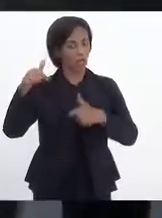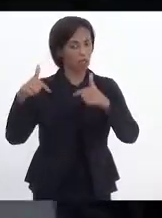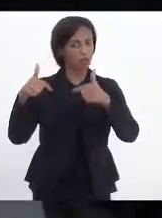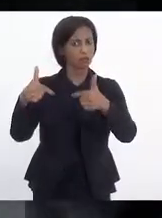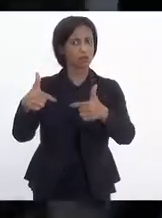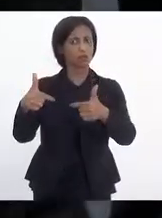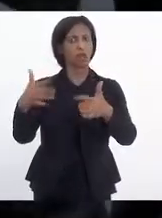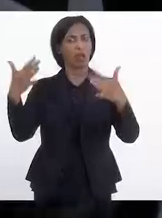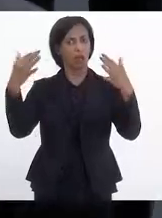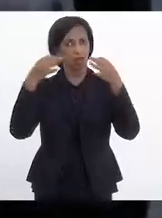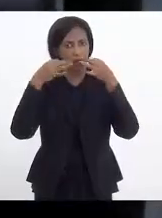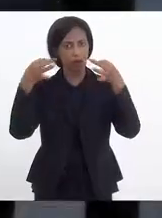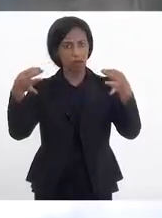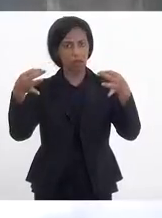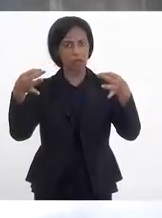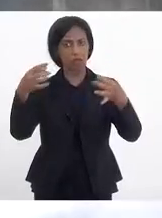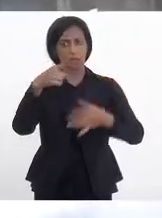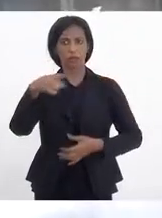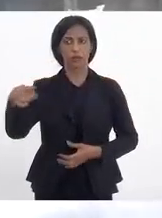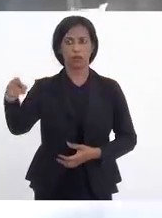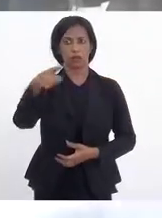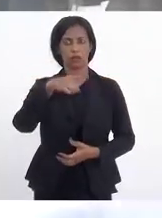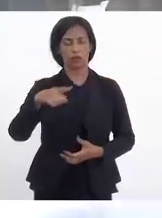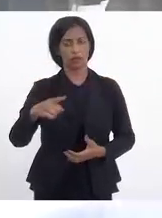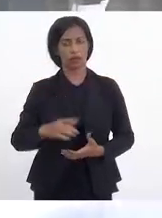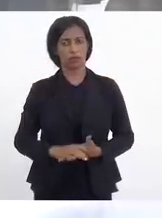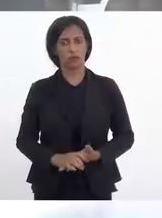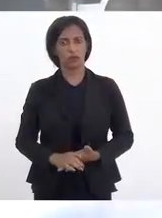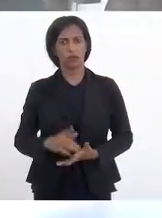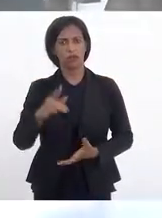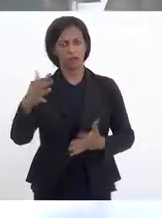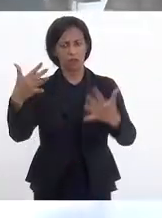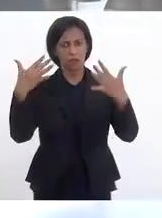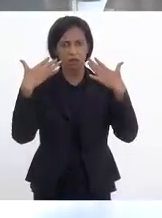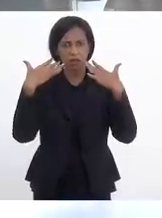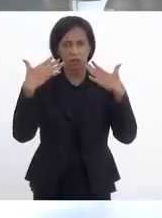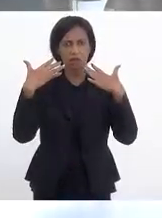atitude Atenção senhores atenção